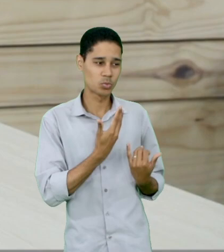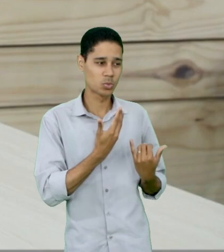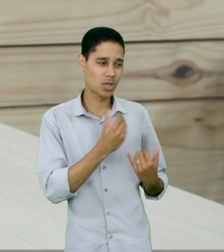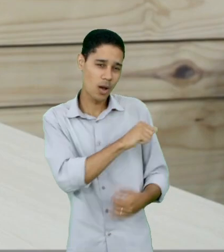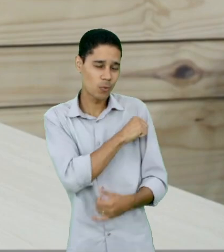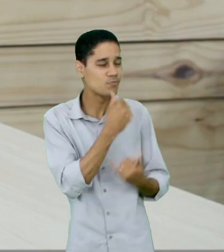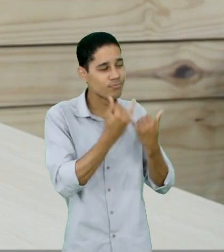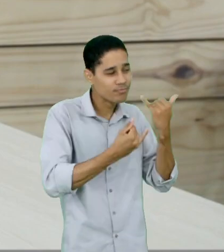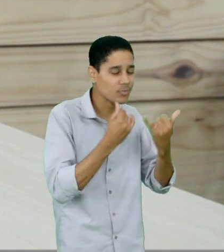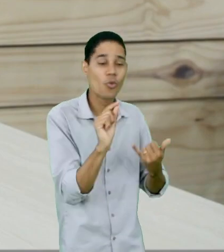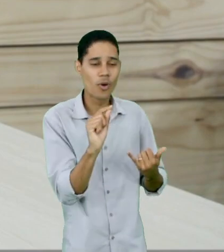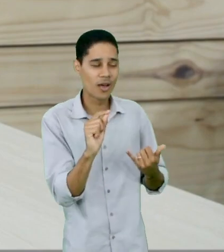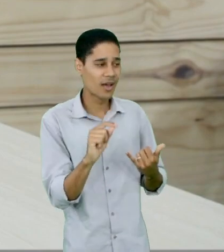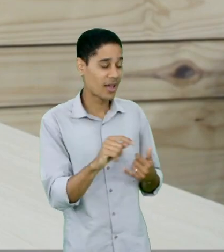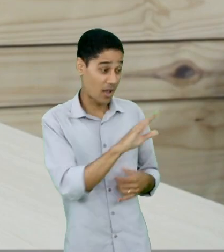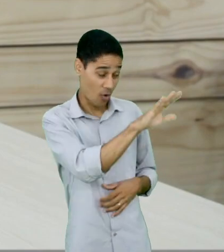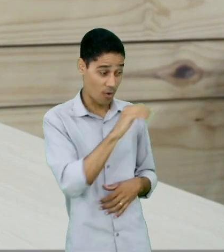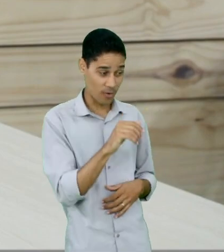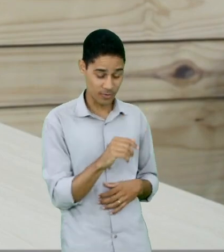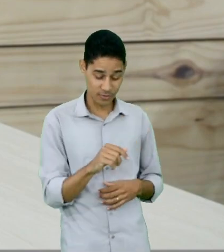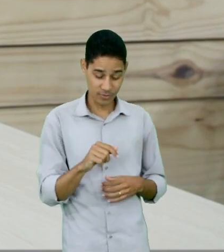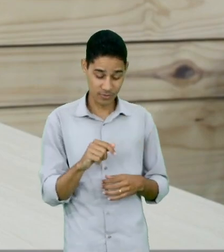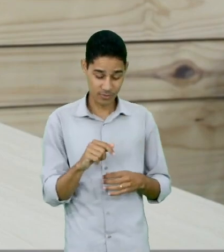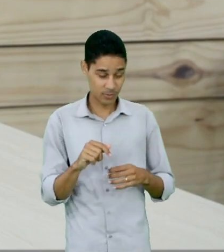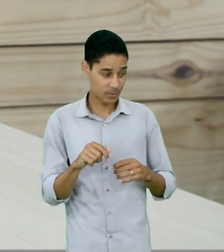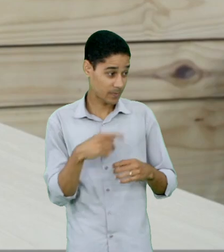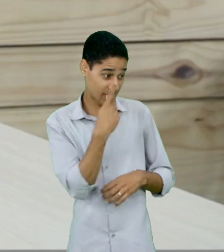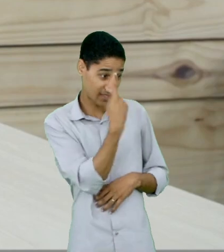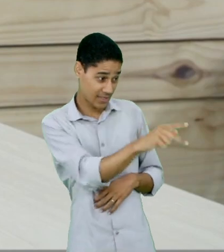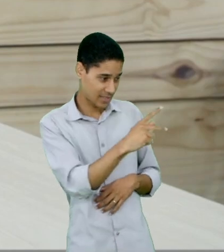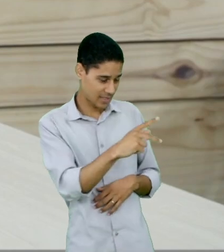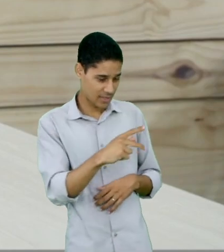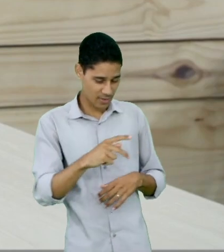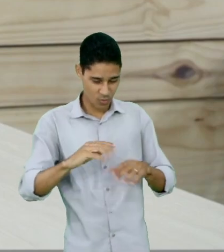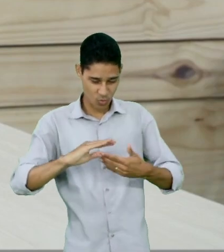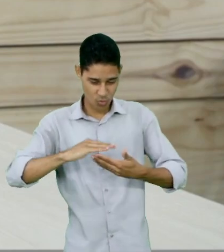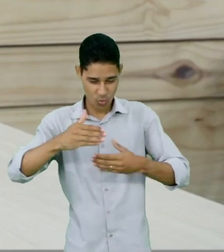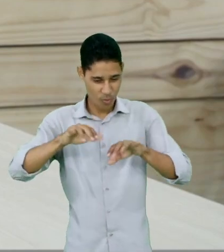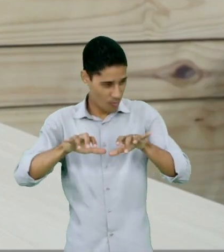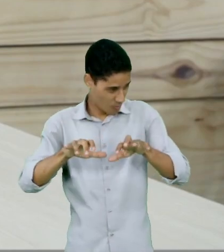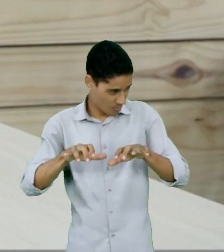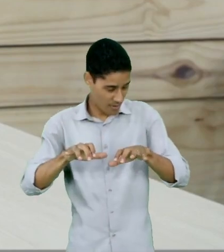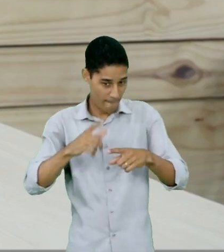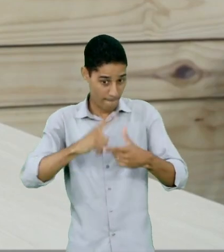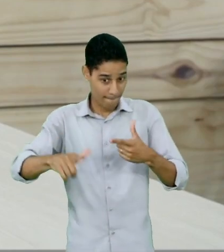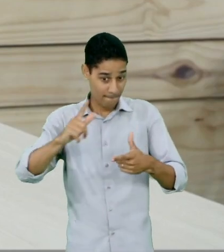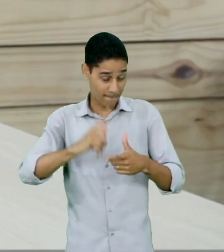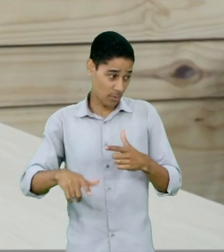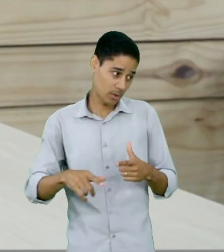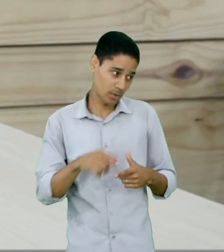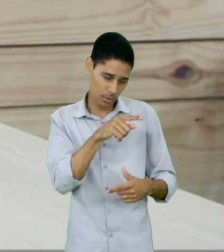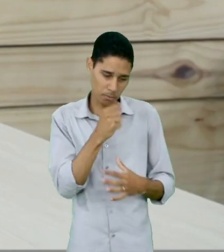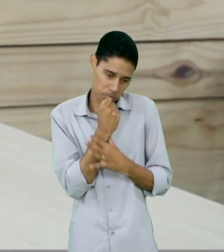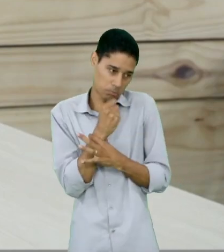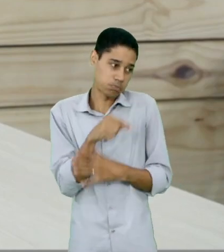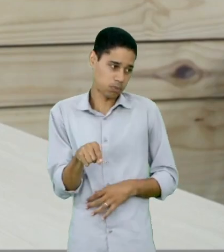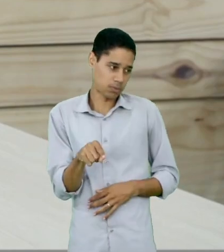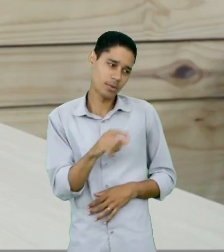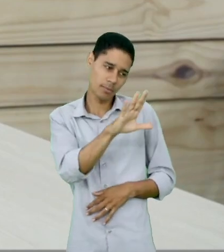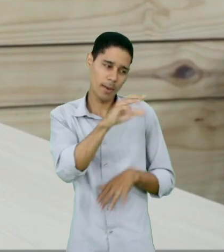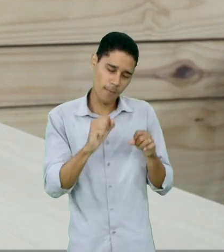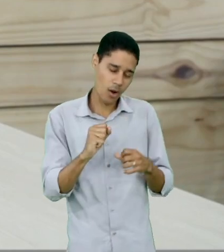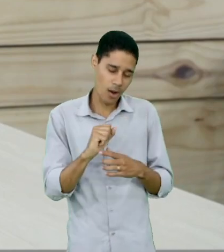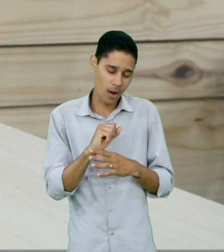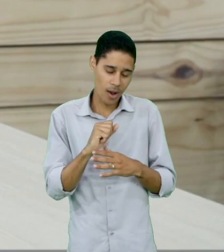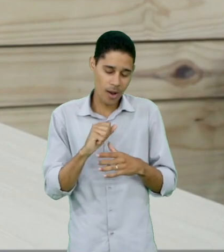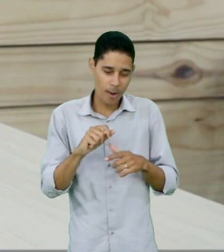mais fácil você ter um problema com o seu computador, por mais que ele esteja protegido, do que você perder um